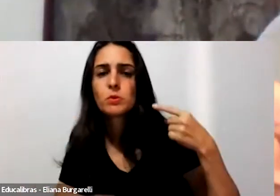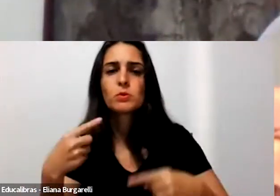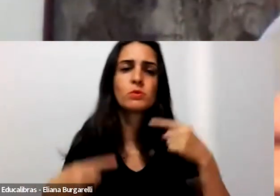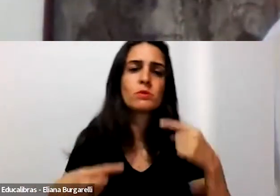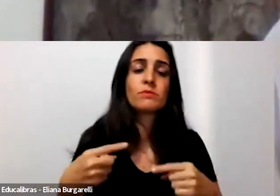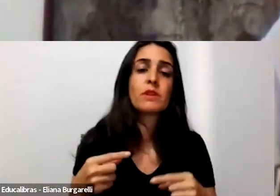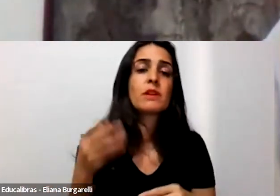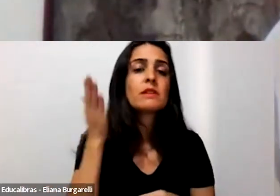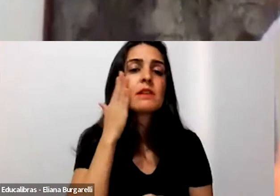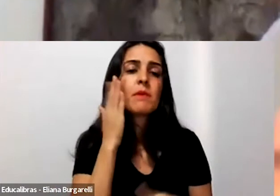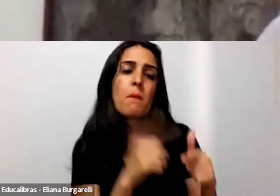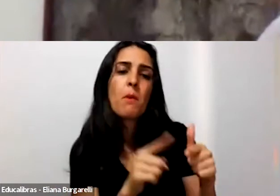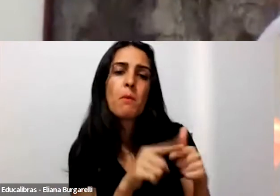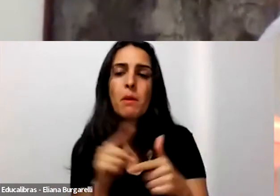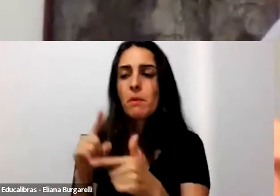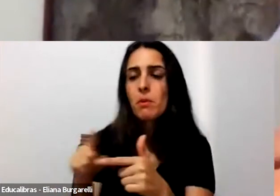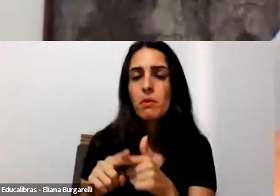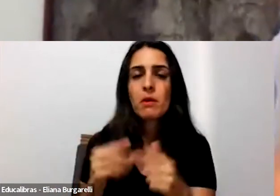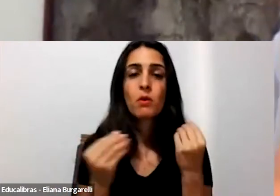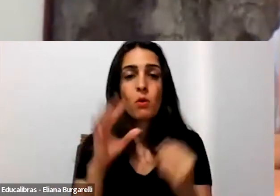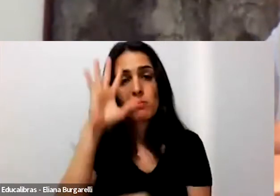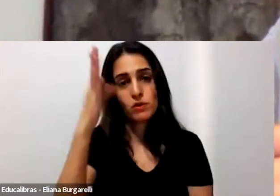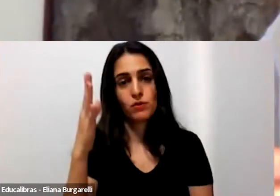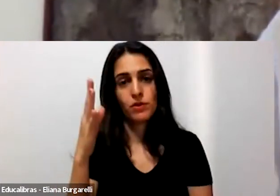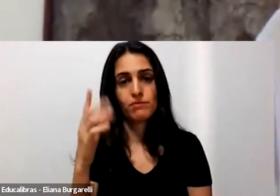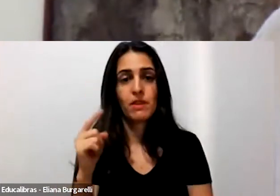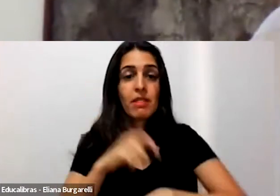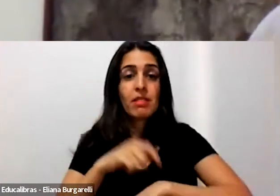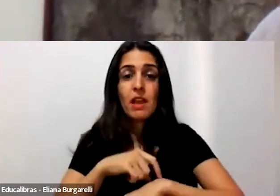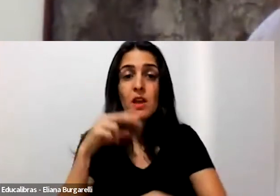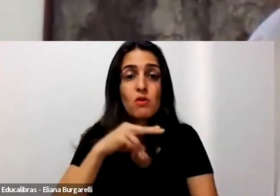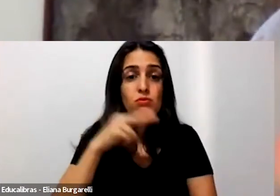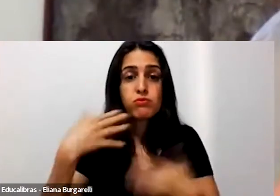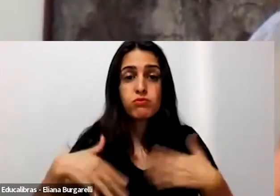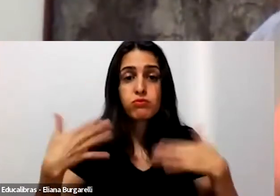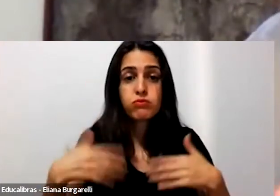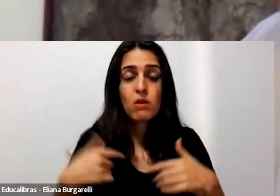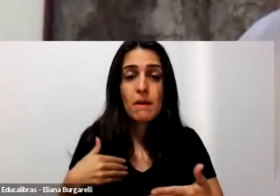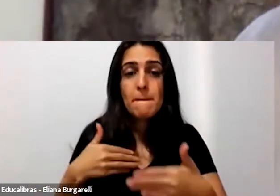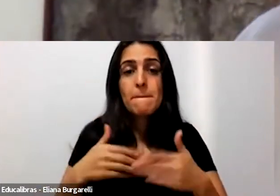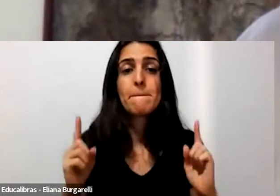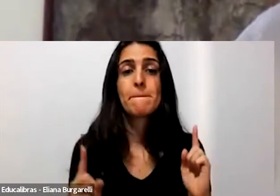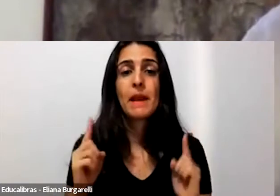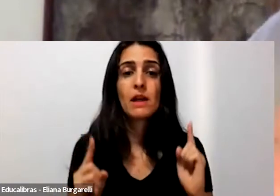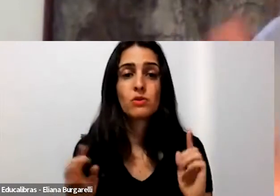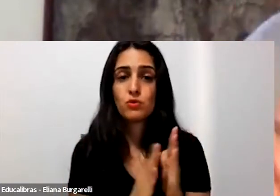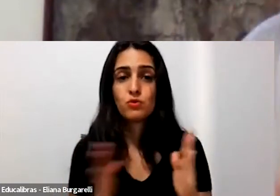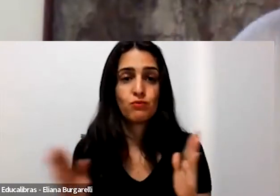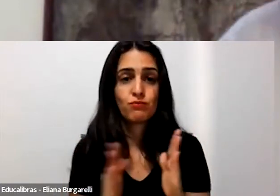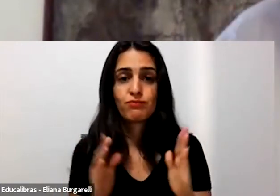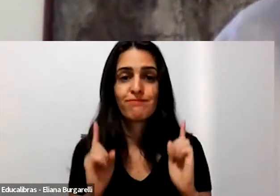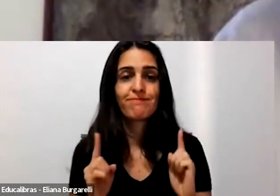equacionar problemas superando o curto prazo, superando essa emergência do chamado curto-prazismo na política, que também